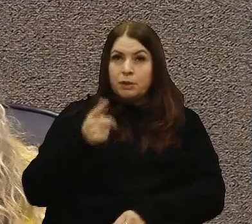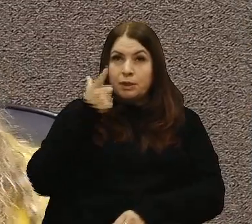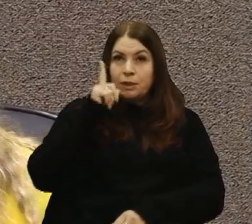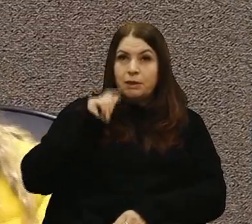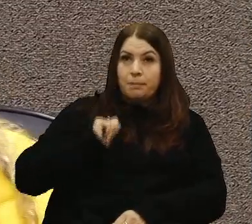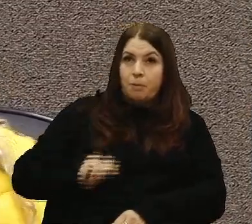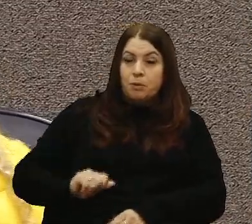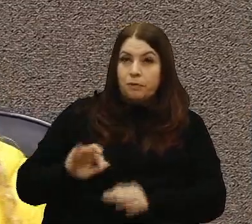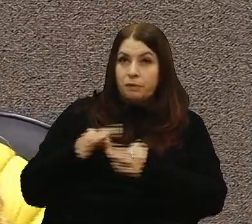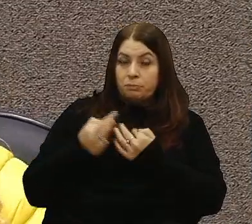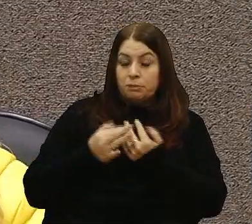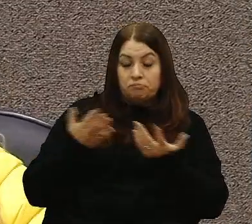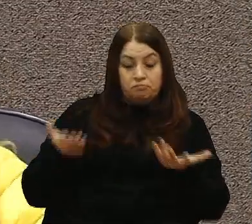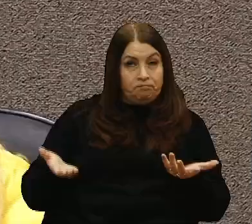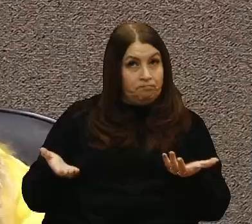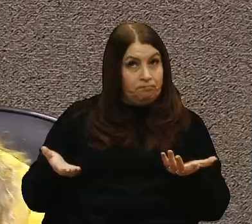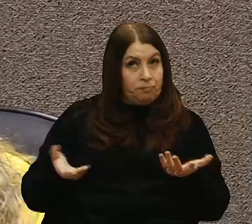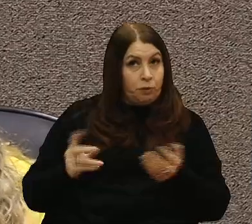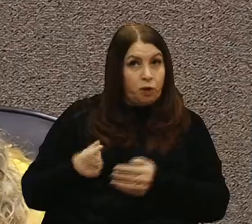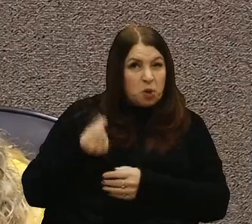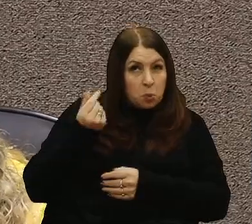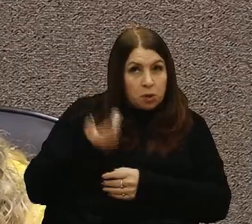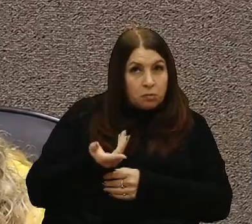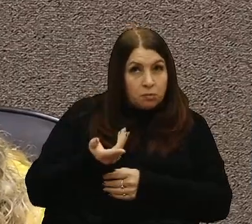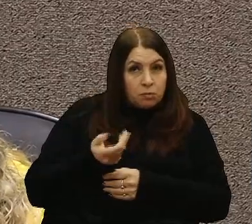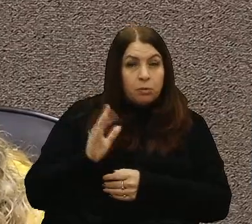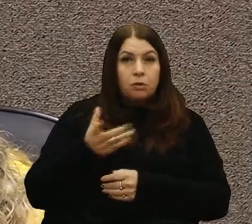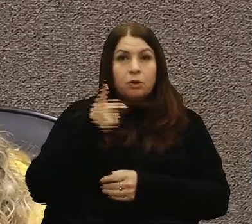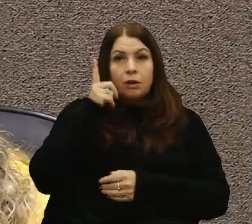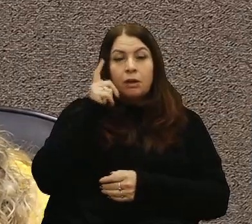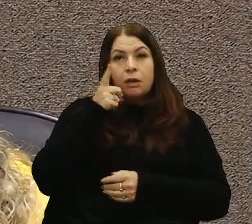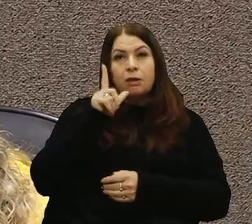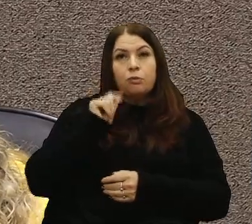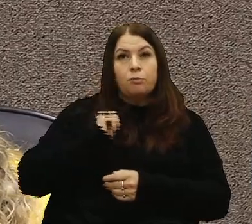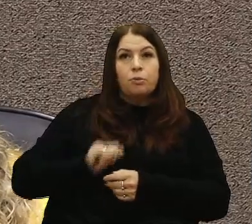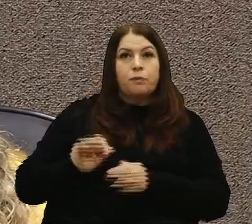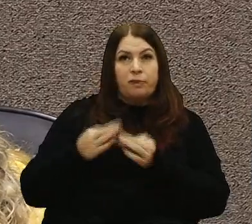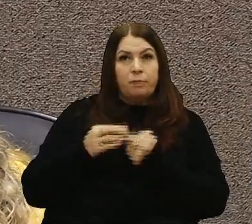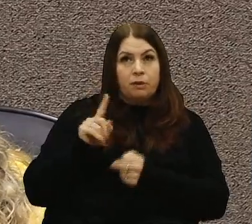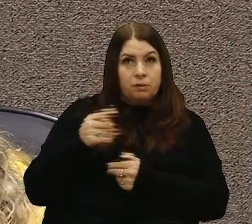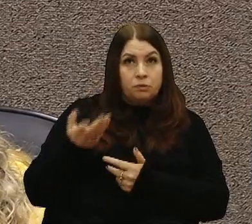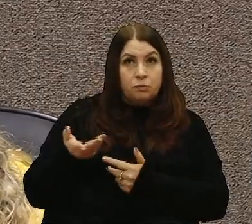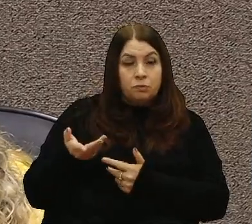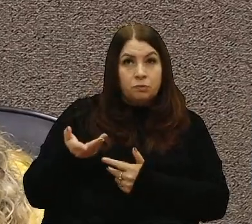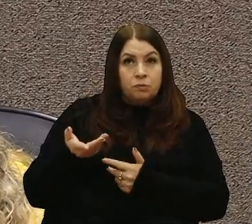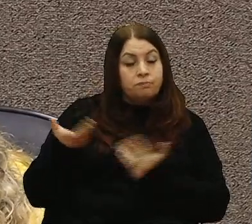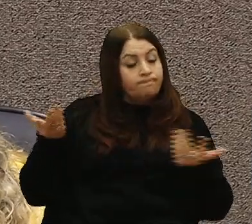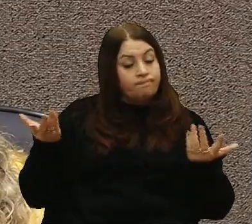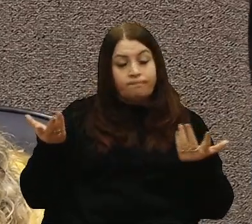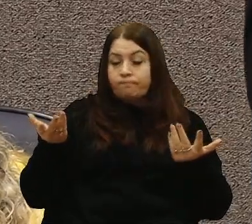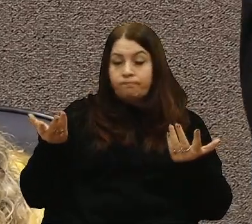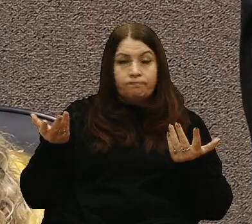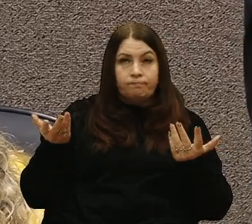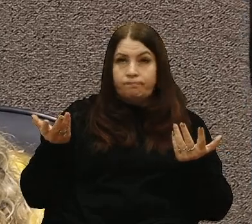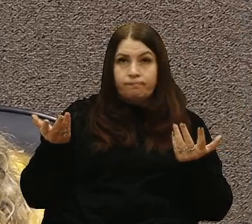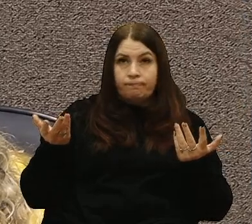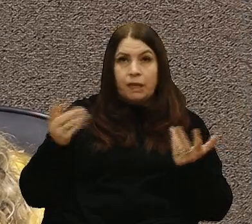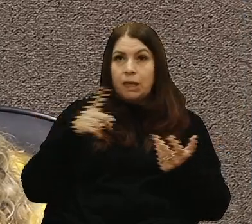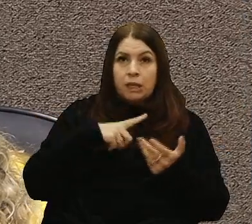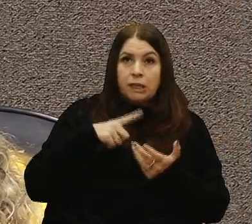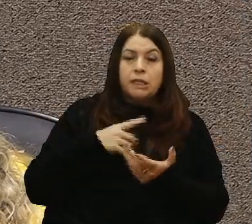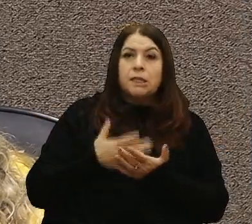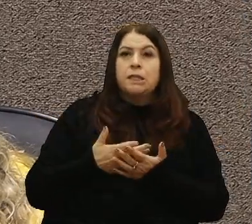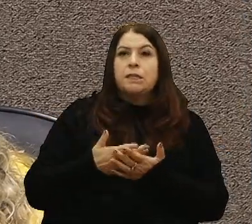Família. Então agora ficaram tudo rico, porque estão recebendo Bolsa Família então? É isso? Então, gente, a gente tem